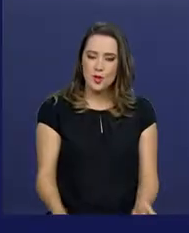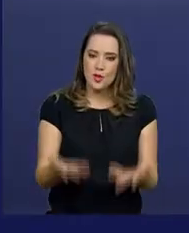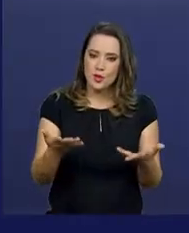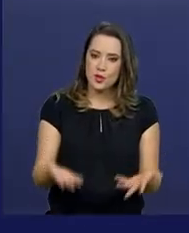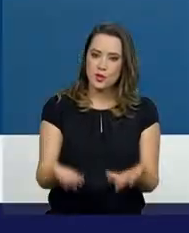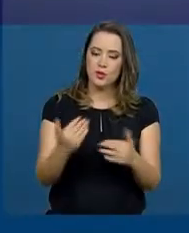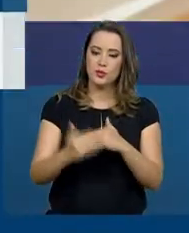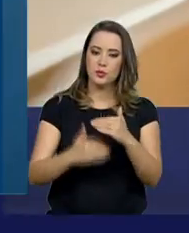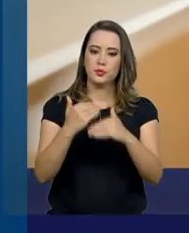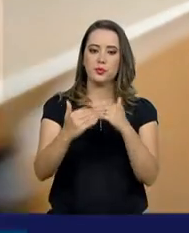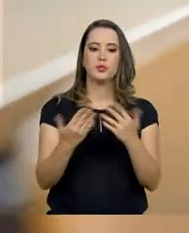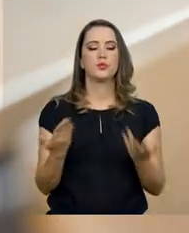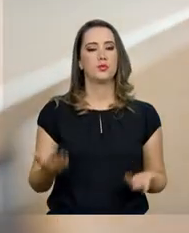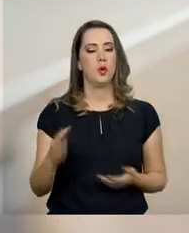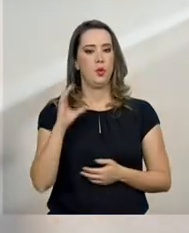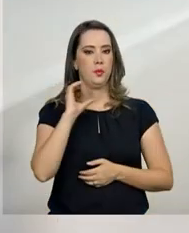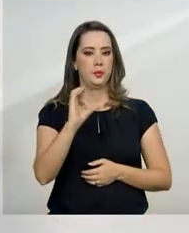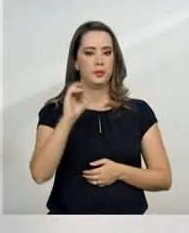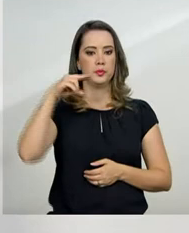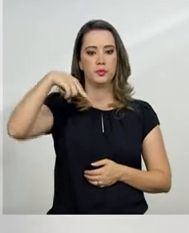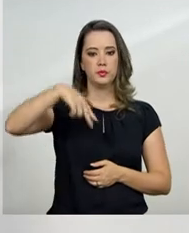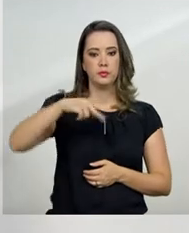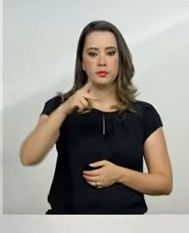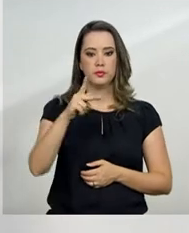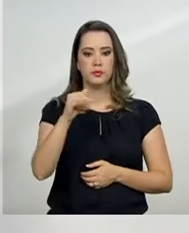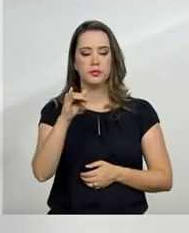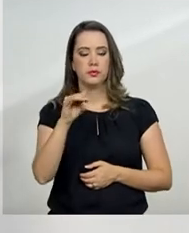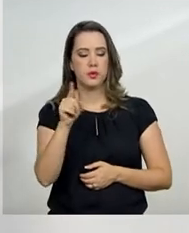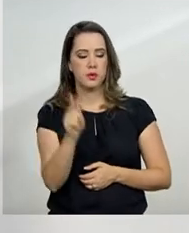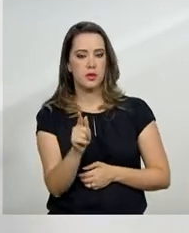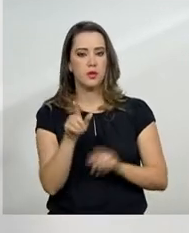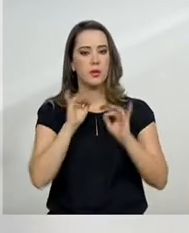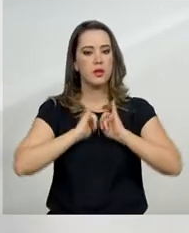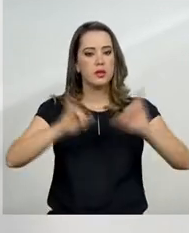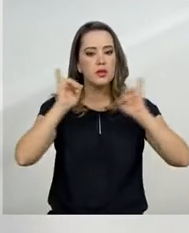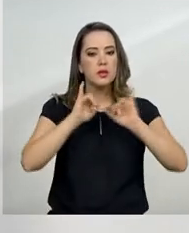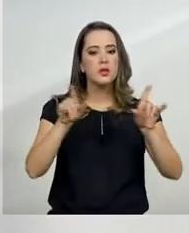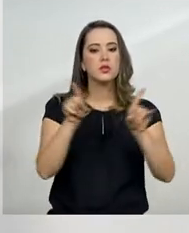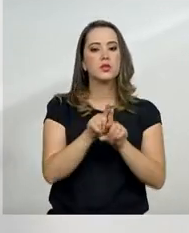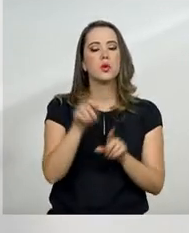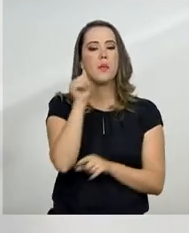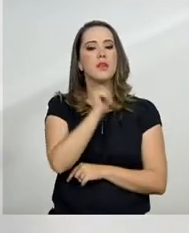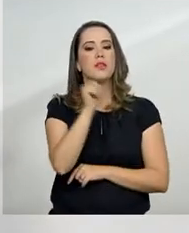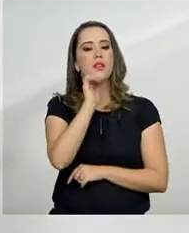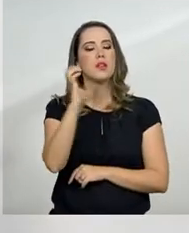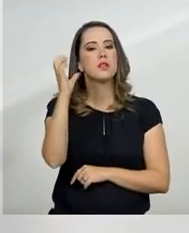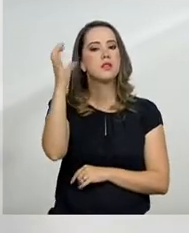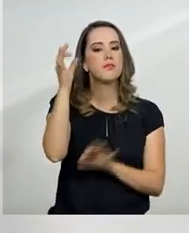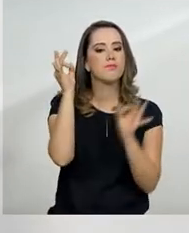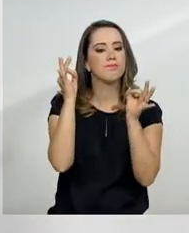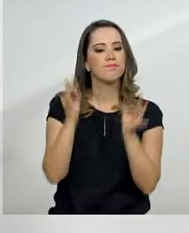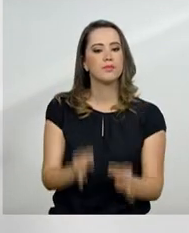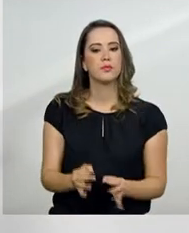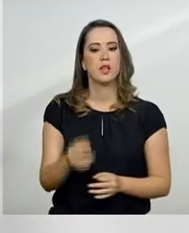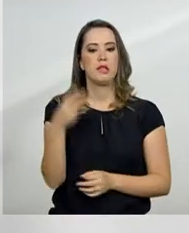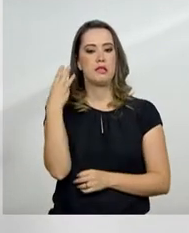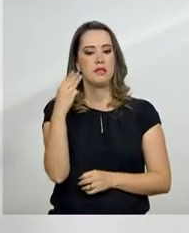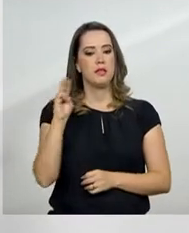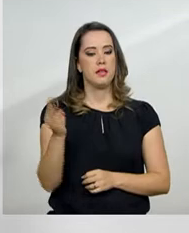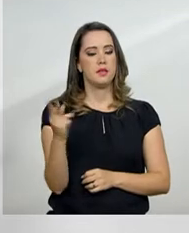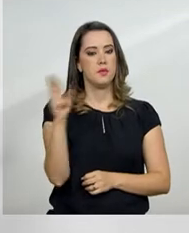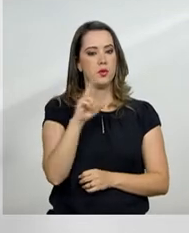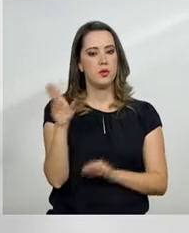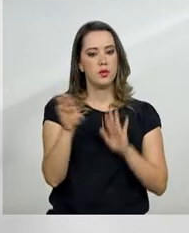importante. O CNPq lançou o Meninas nas Ciências Exatas, Engenharias e Computação. são 3 milhões de reais